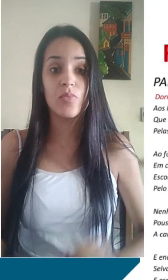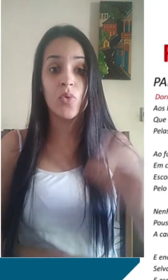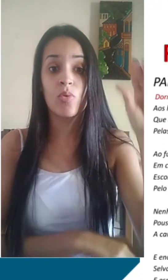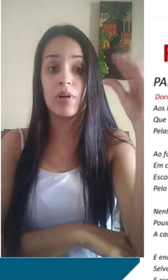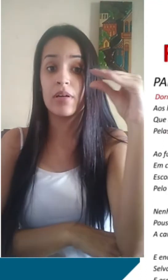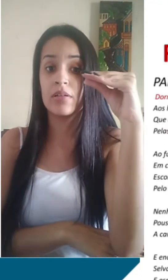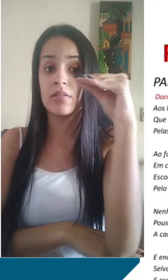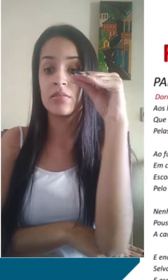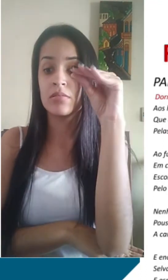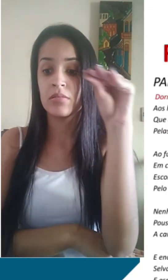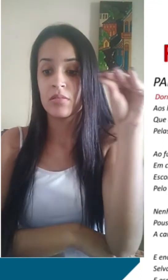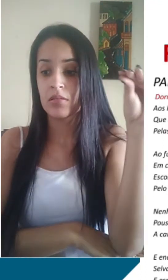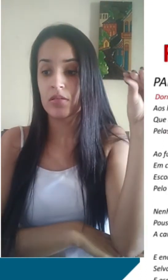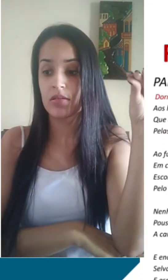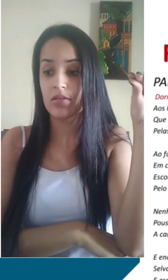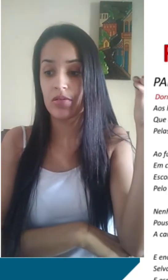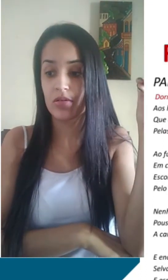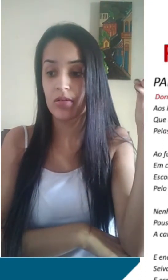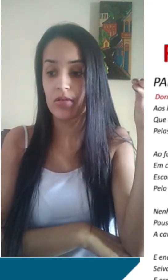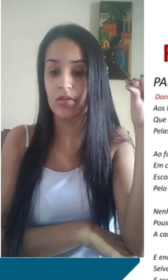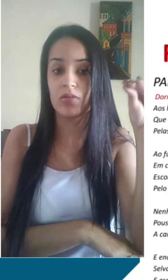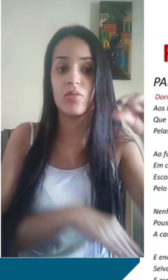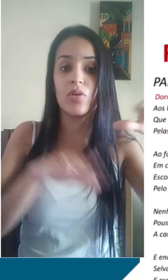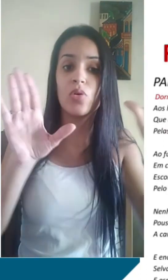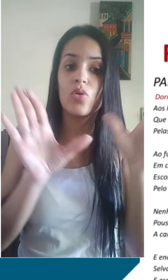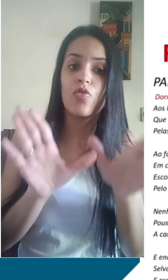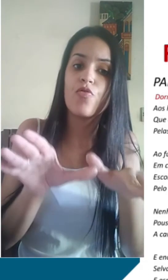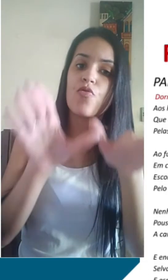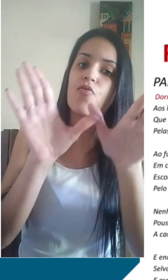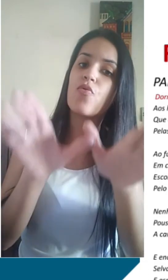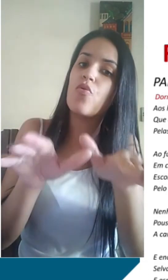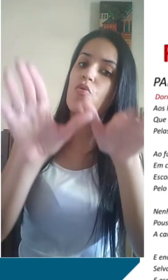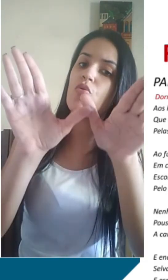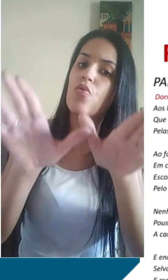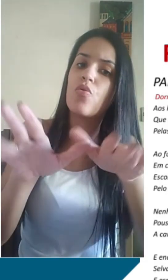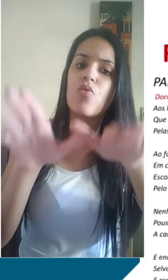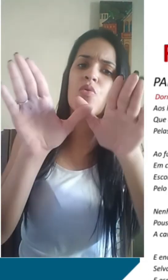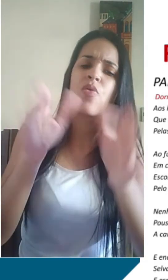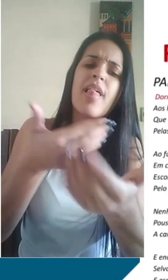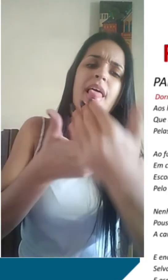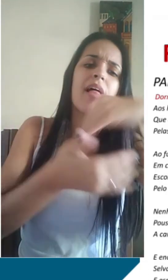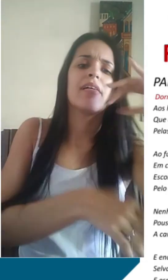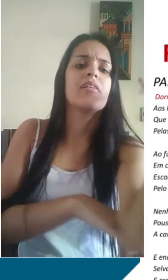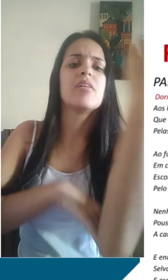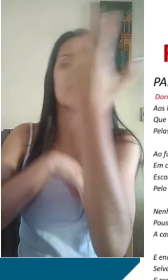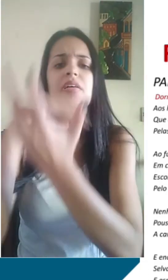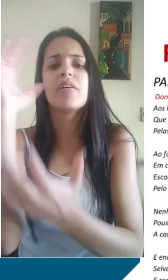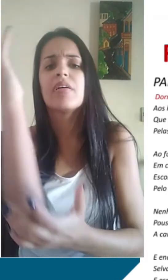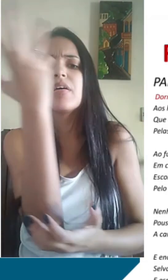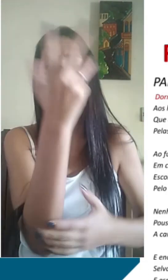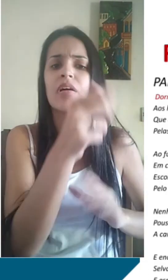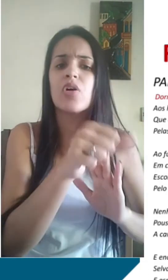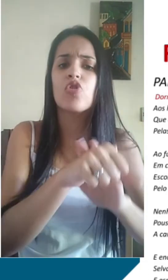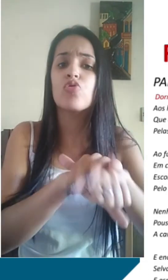em cismas, pelas selvas adentro entrando, a noite desce,